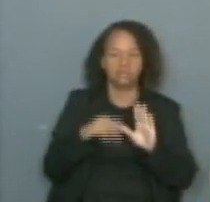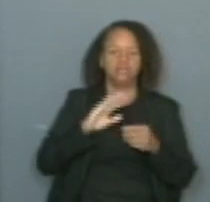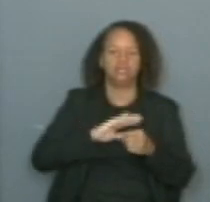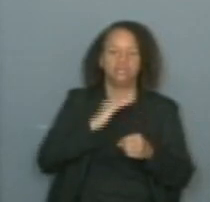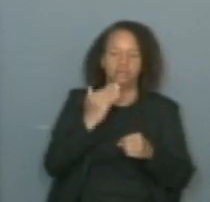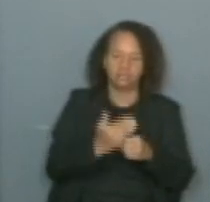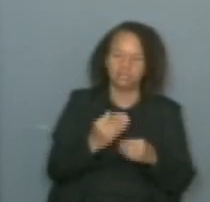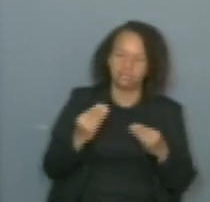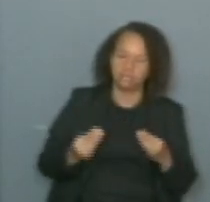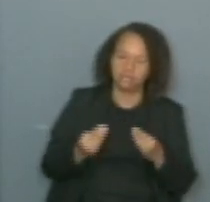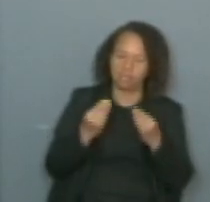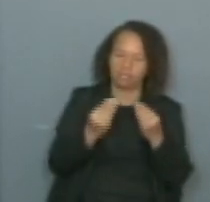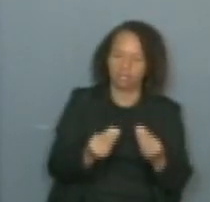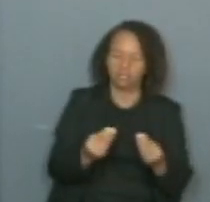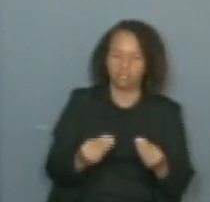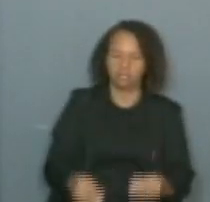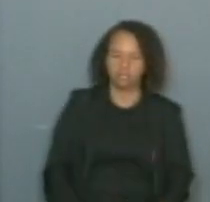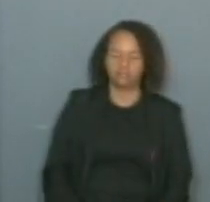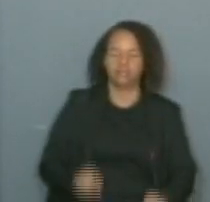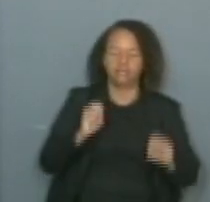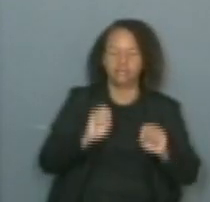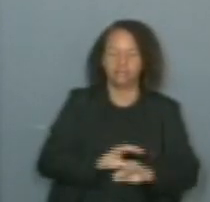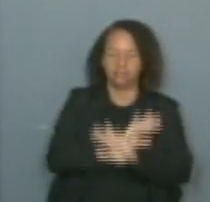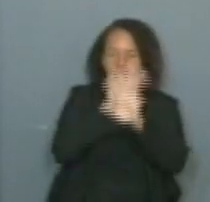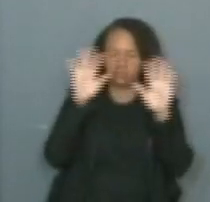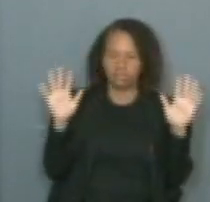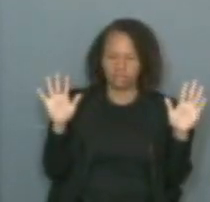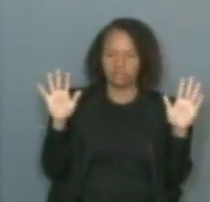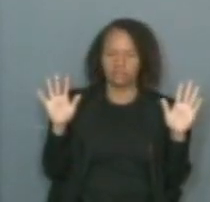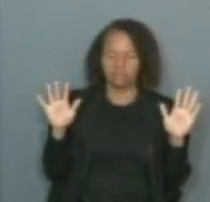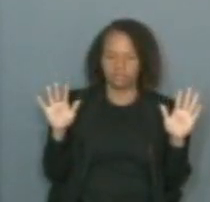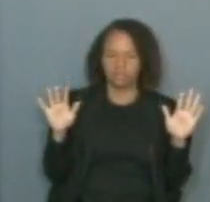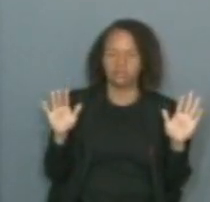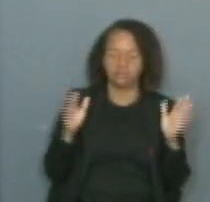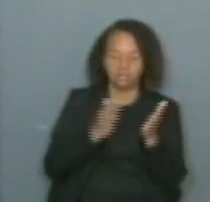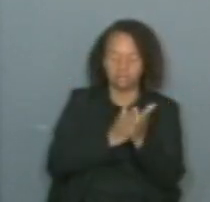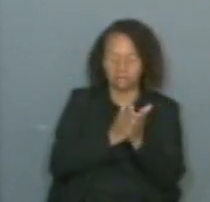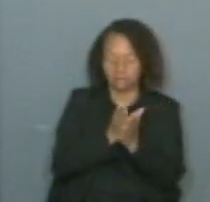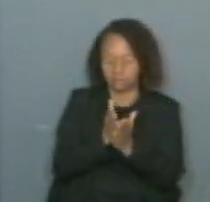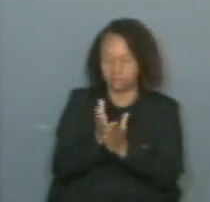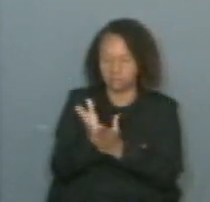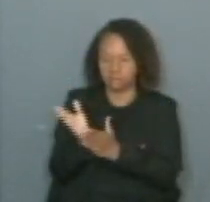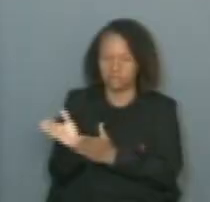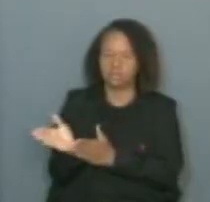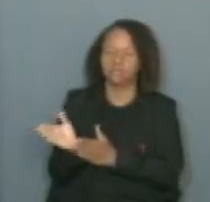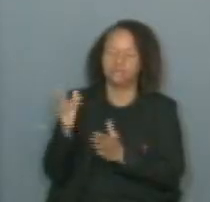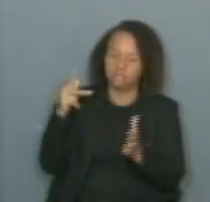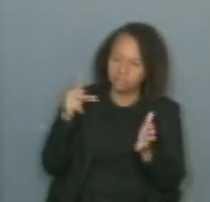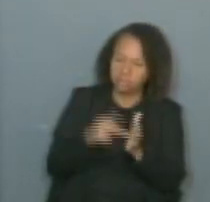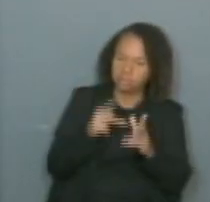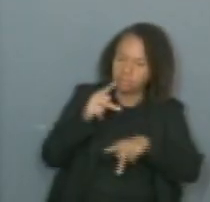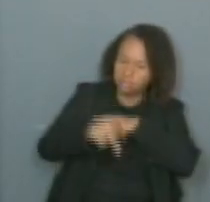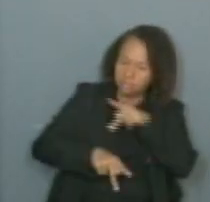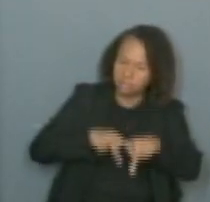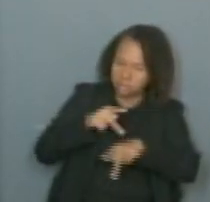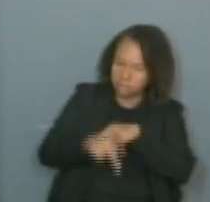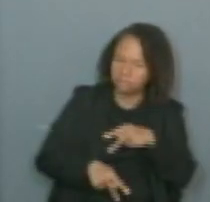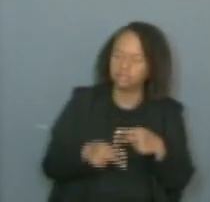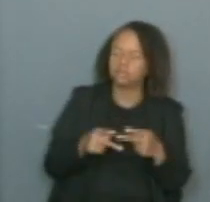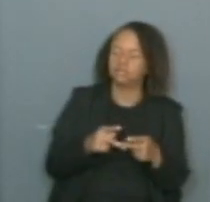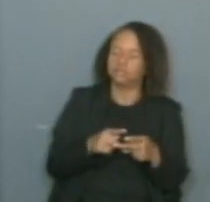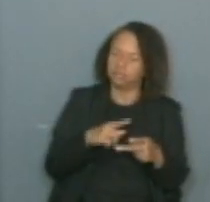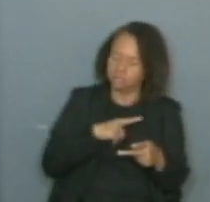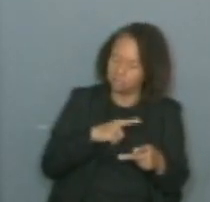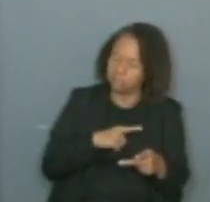dá qualidade, dá transparência, direcionamento, para que de fato a população